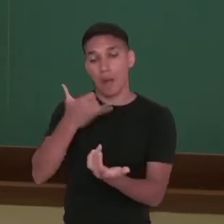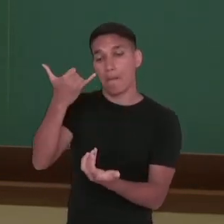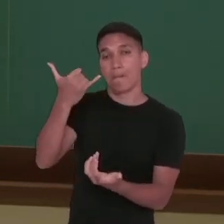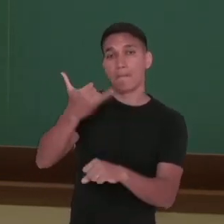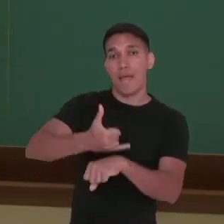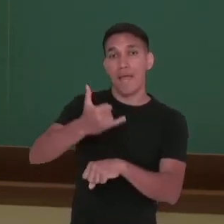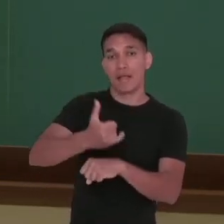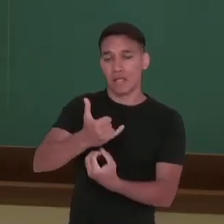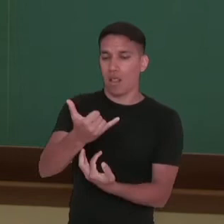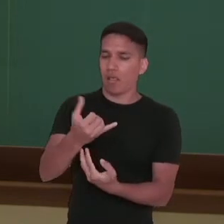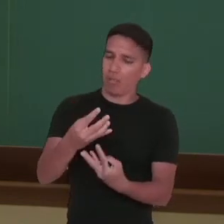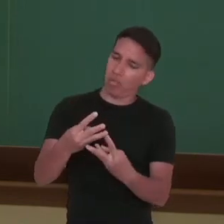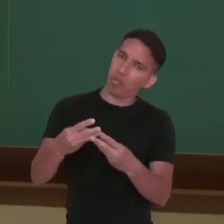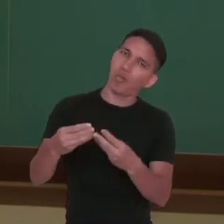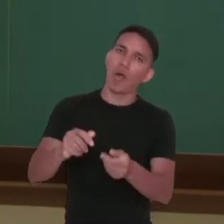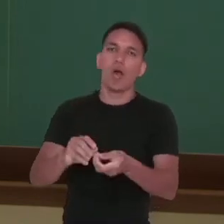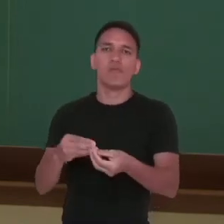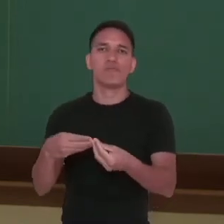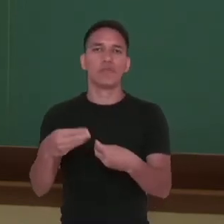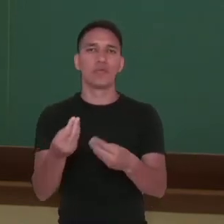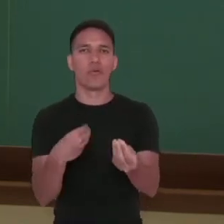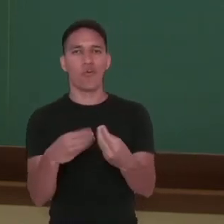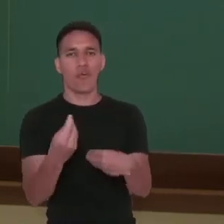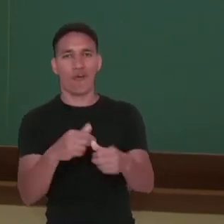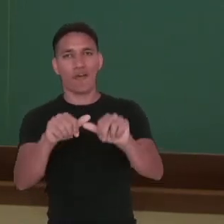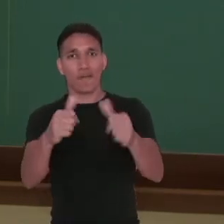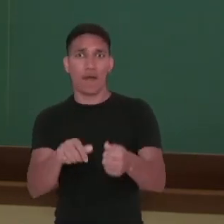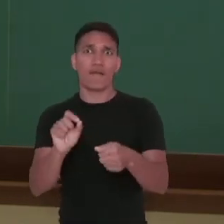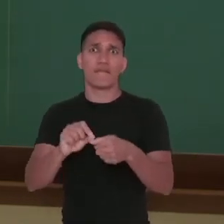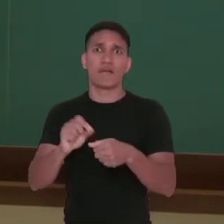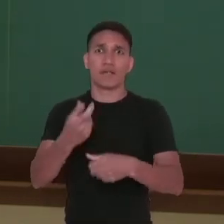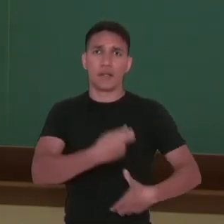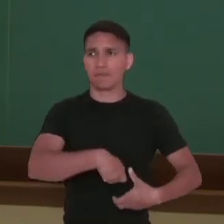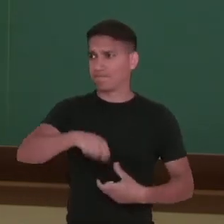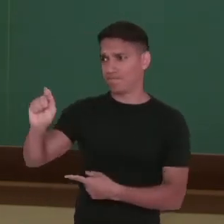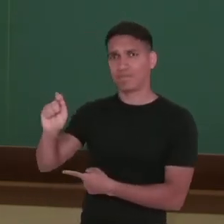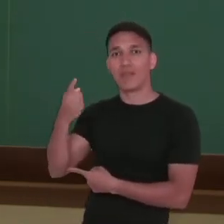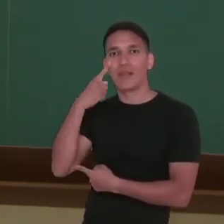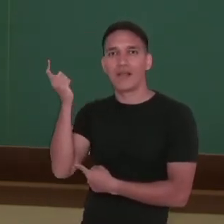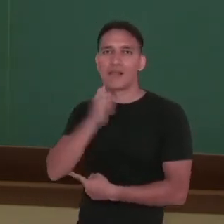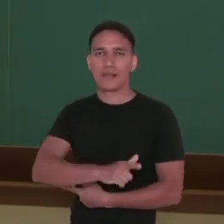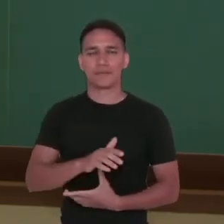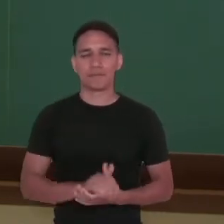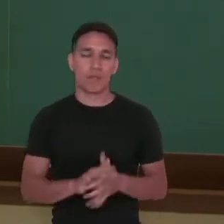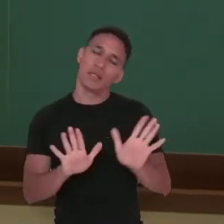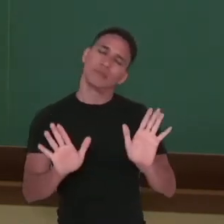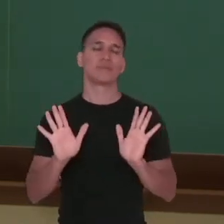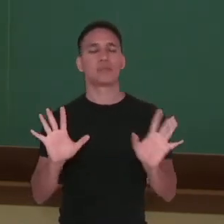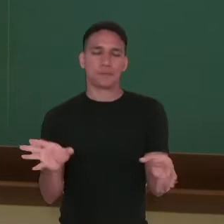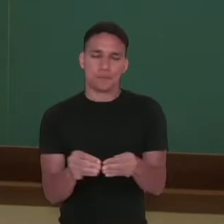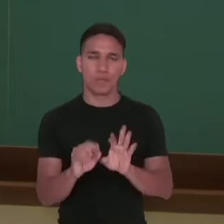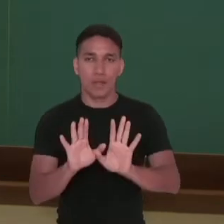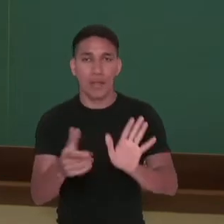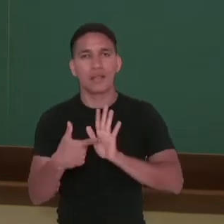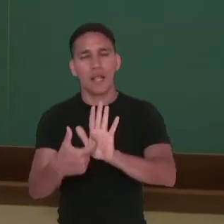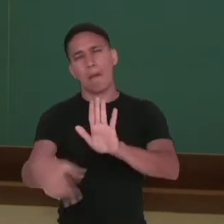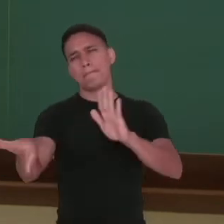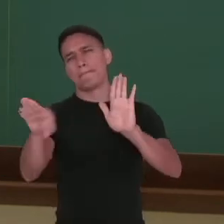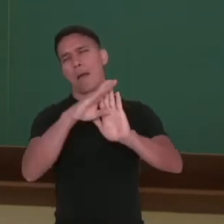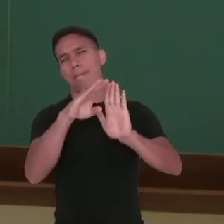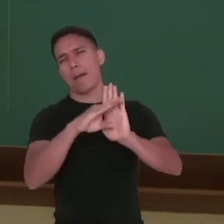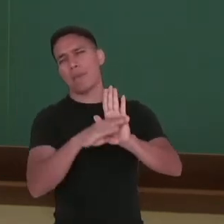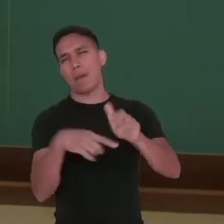e você consegue, modelar uma espada, por exemplo. Galera, enfim, trouxe vários